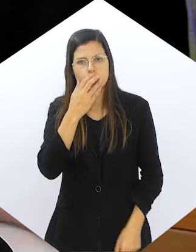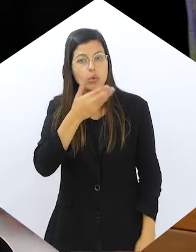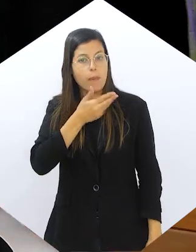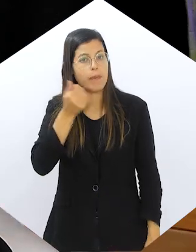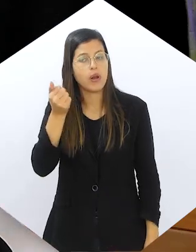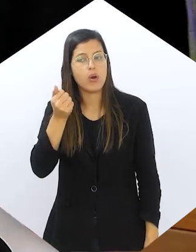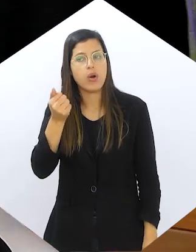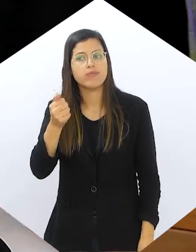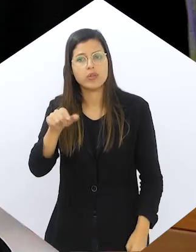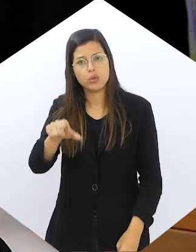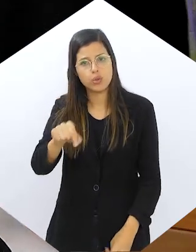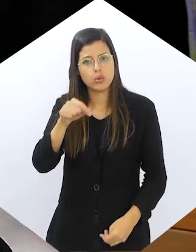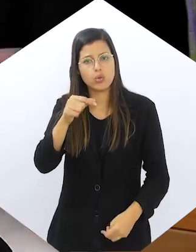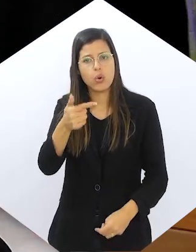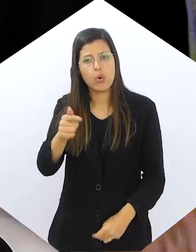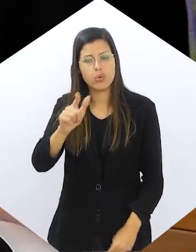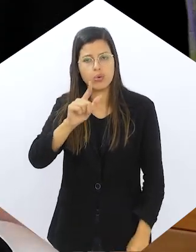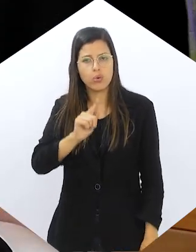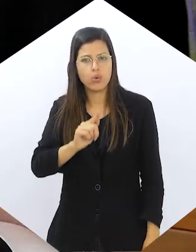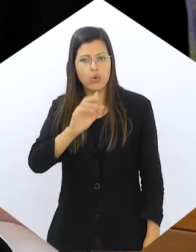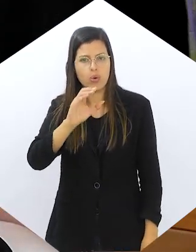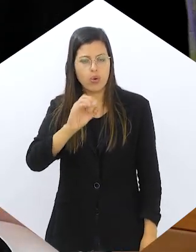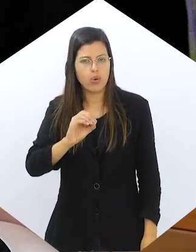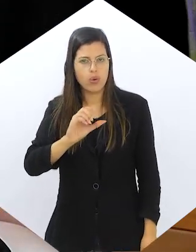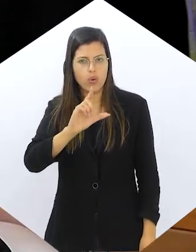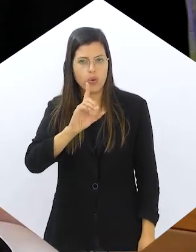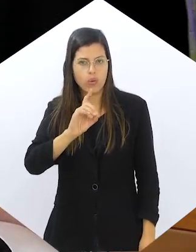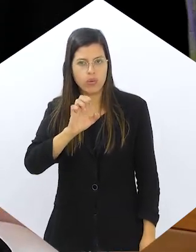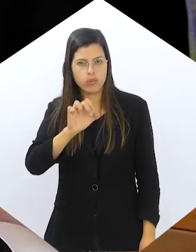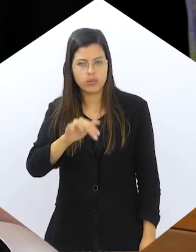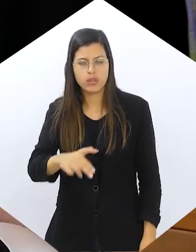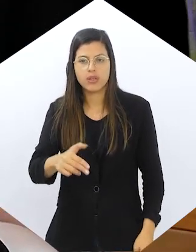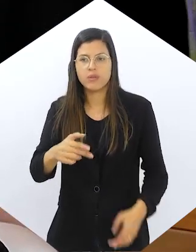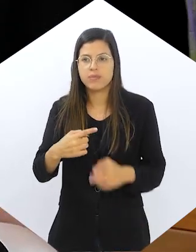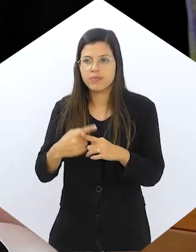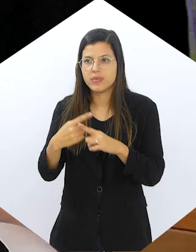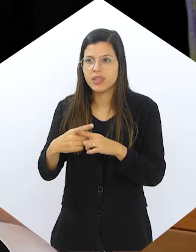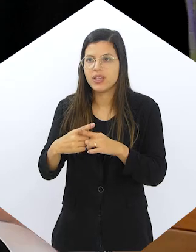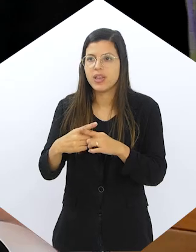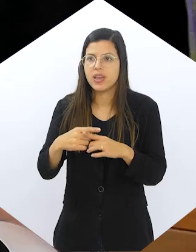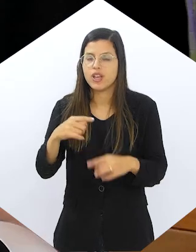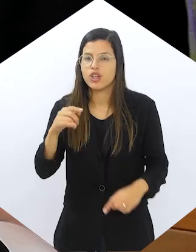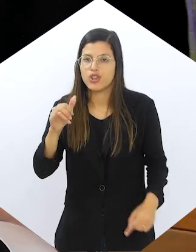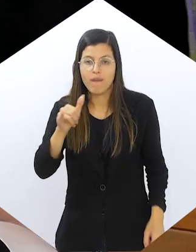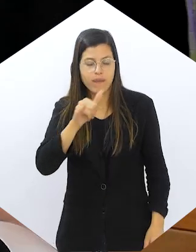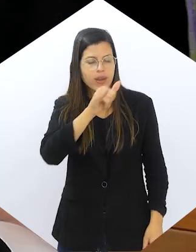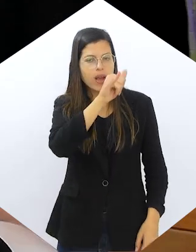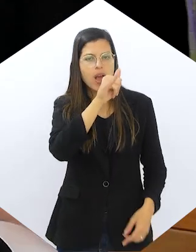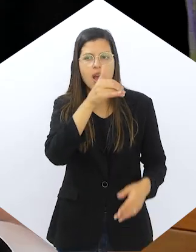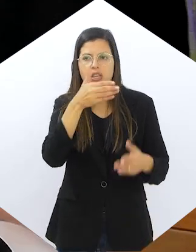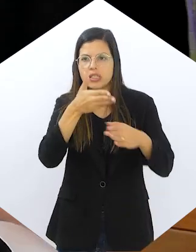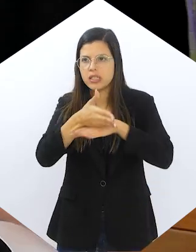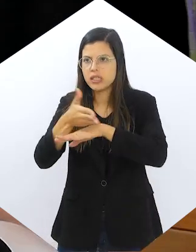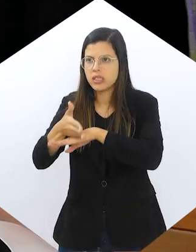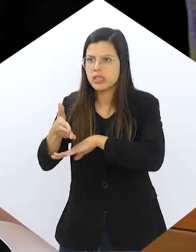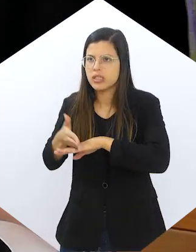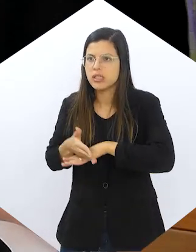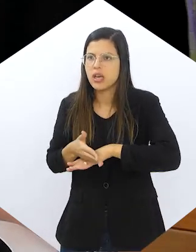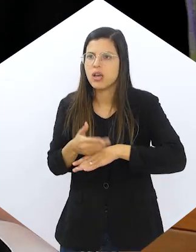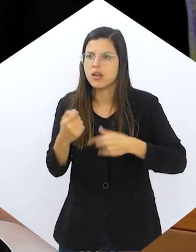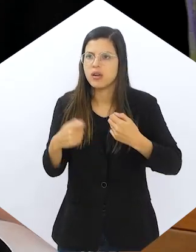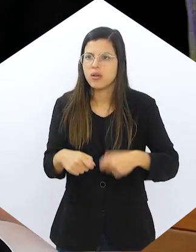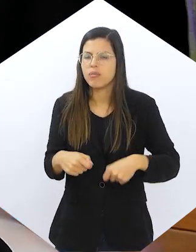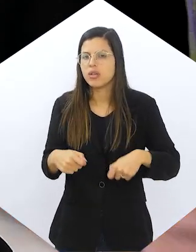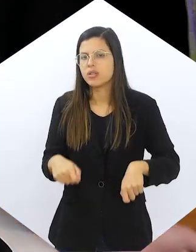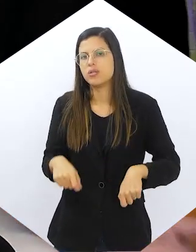pelo outro Golden, justamente por conhecer as características. A gente viaja muito, a gente sai muito, então eu preciso ter um cachorro que ele não